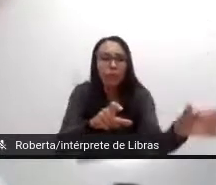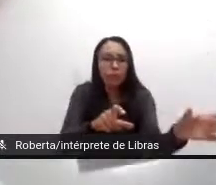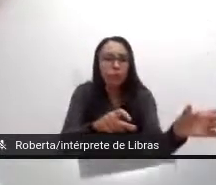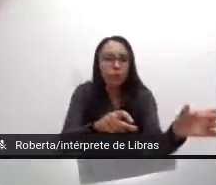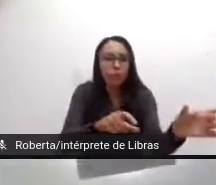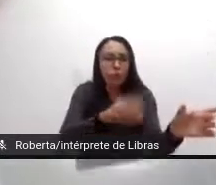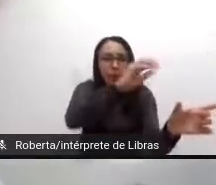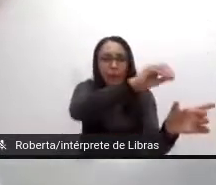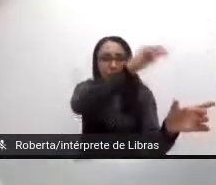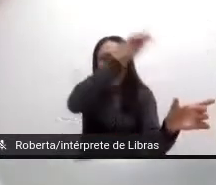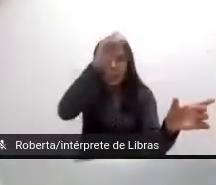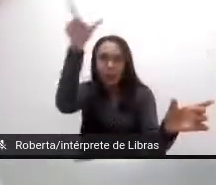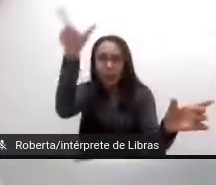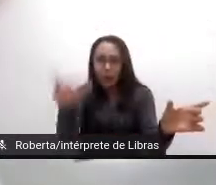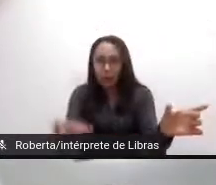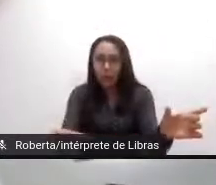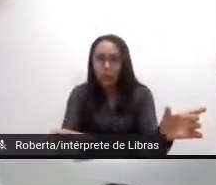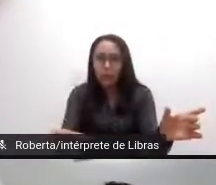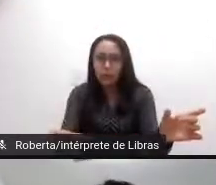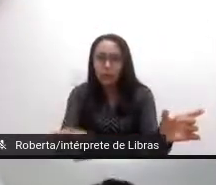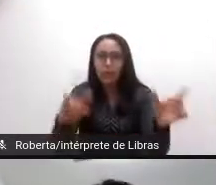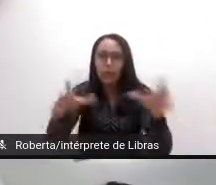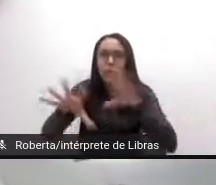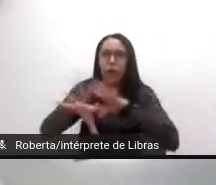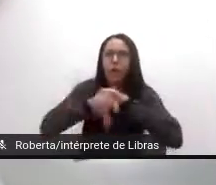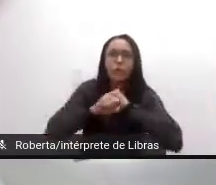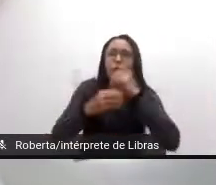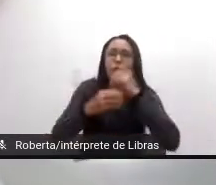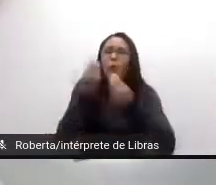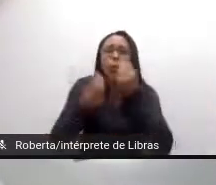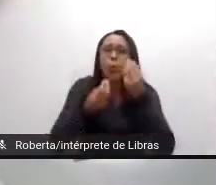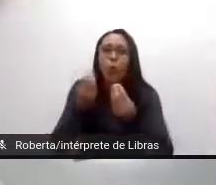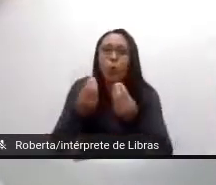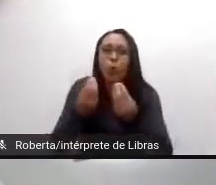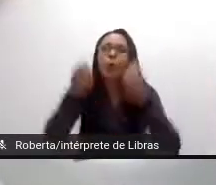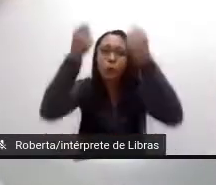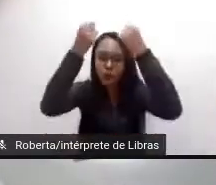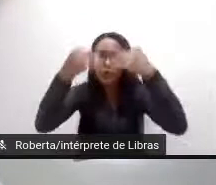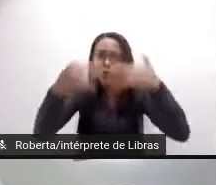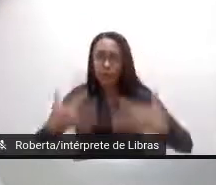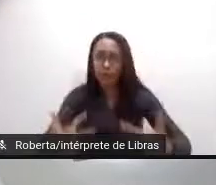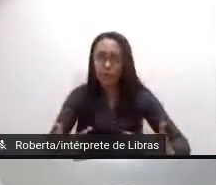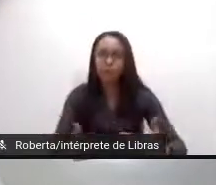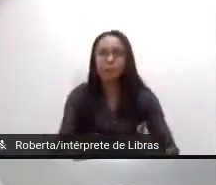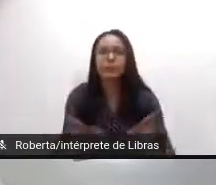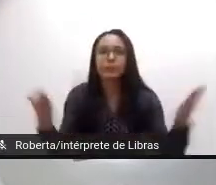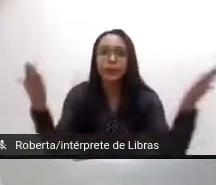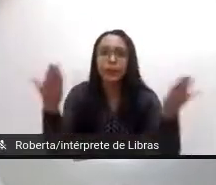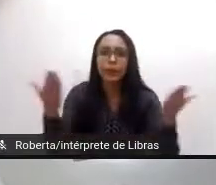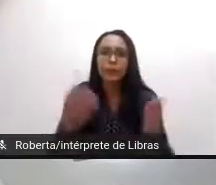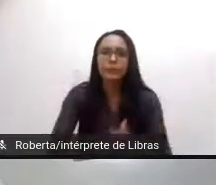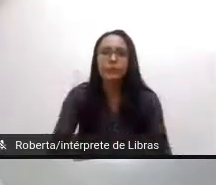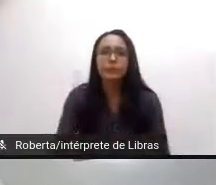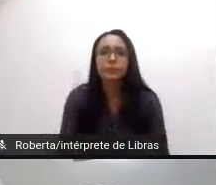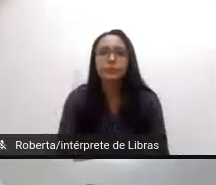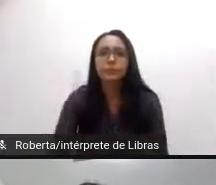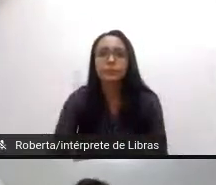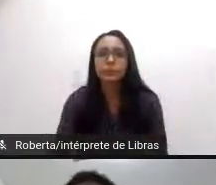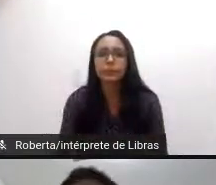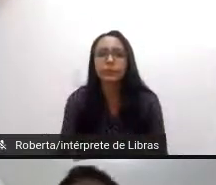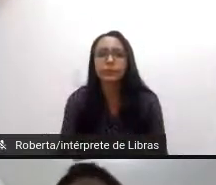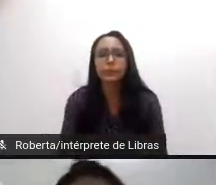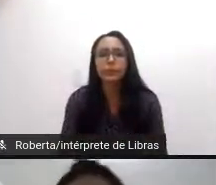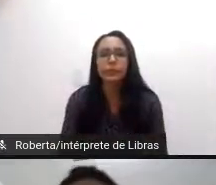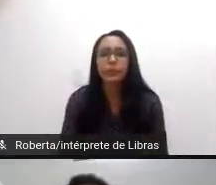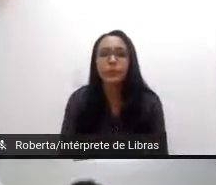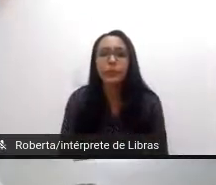até fazer com que ela seja infectada? Eu vou explicar para vocês agora. O que a gente